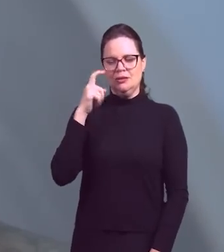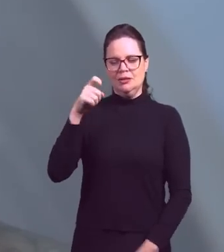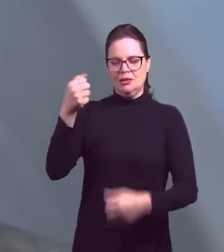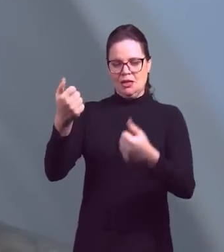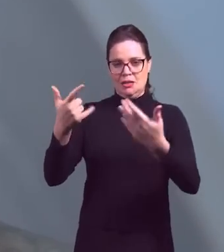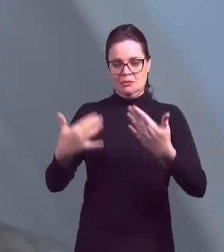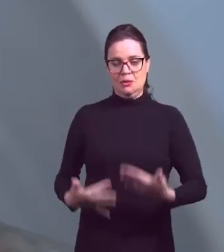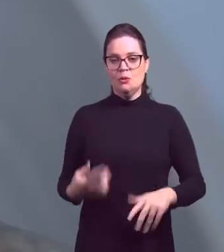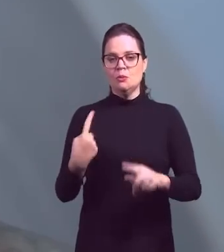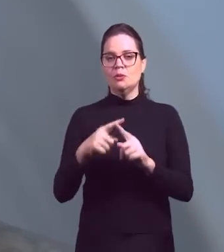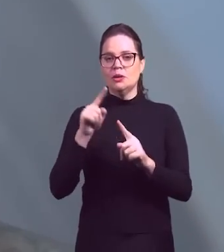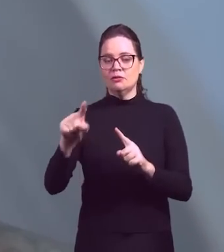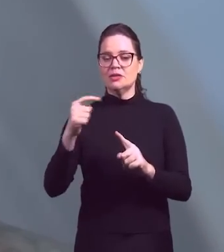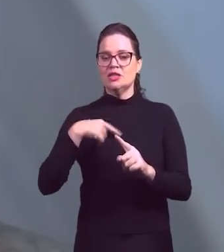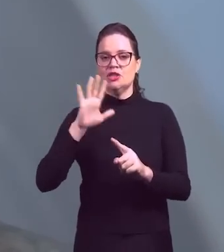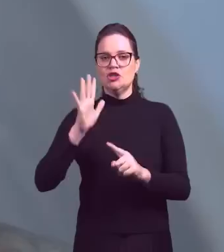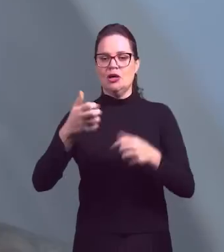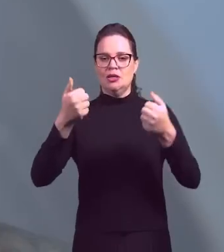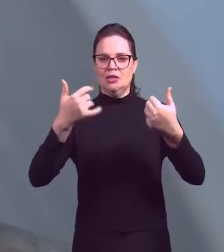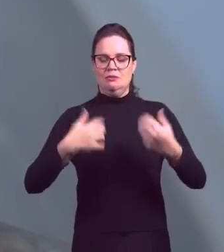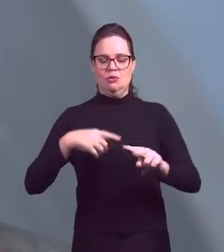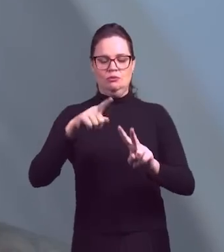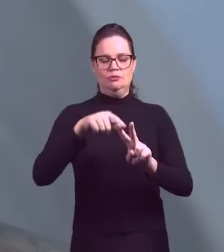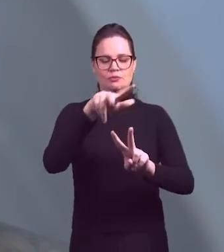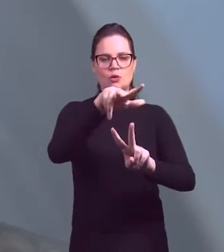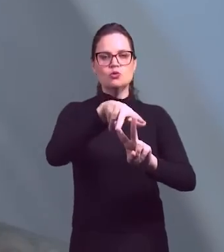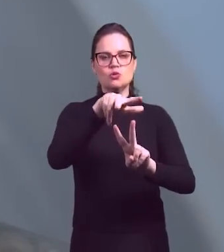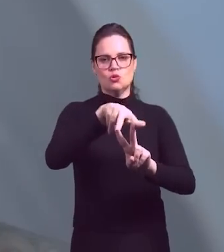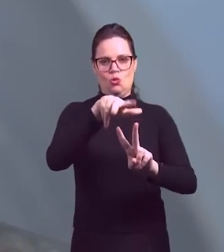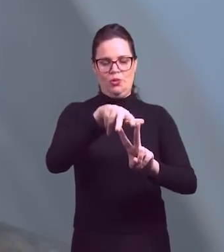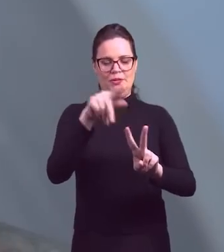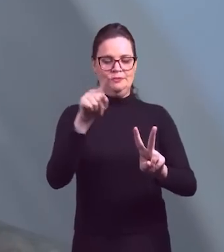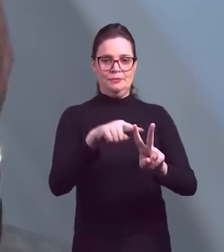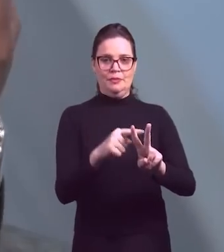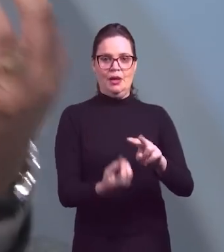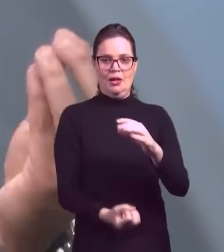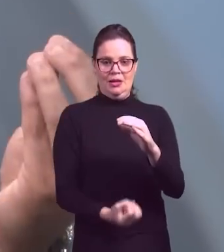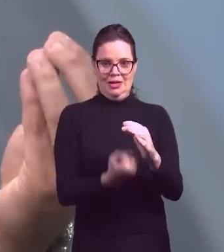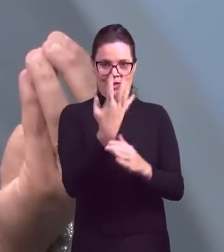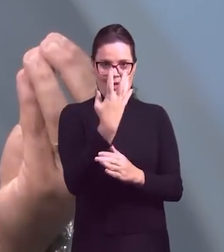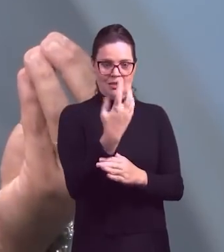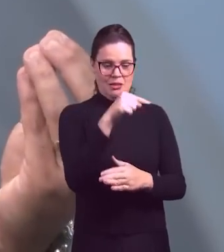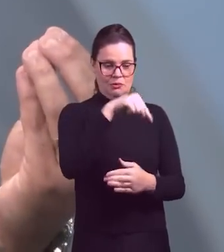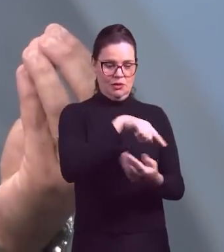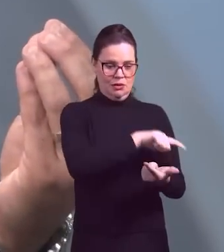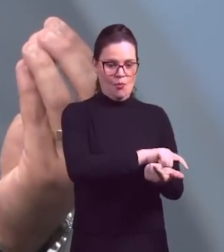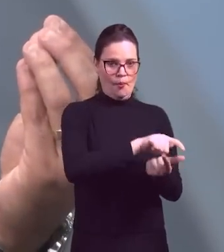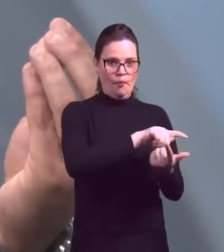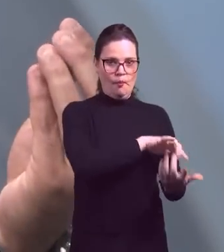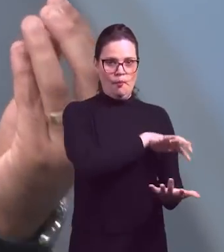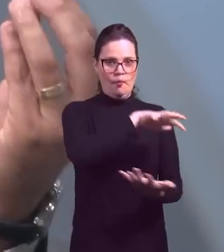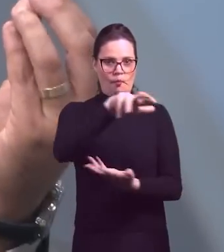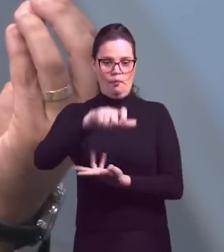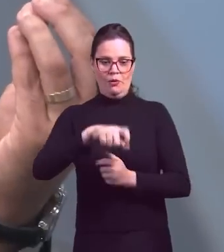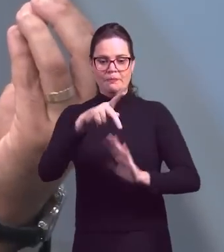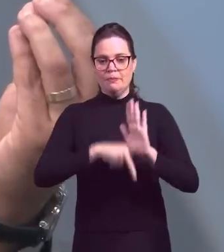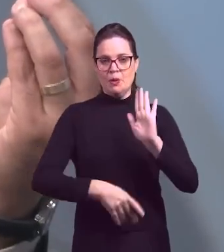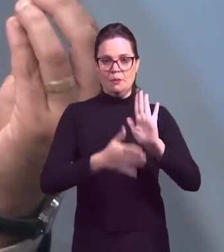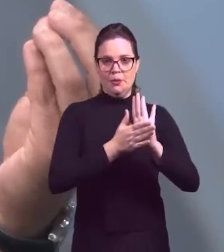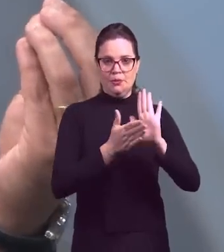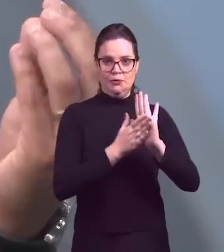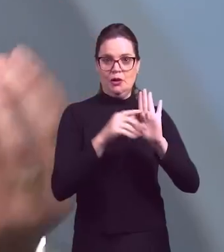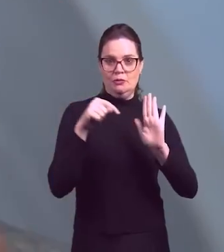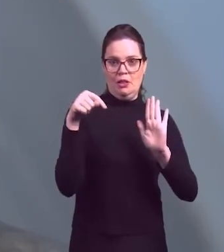sua abordagem, que o senhor fez essas duas colocações sobre criador, obra criadora,